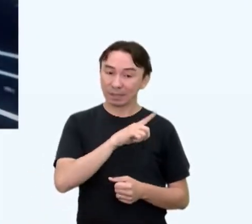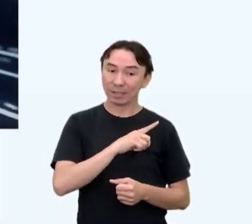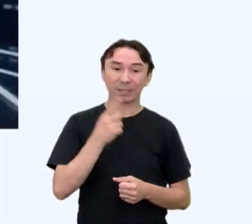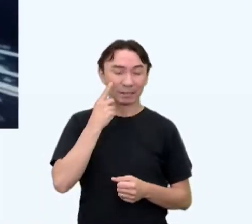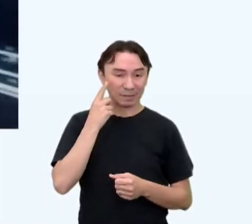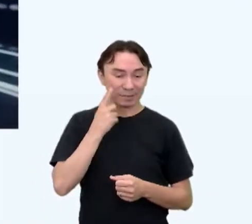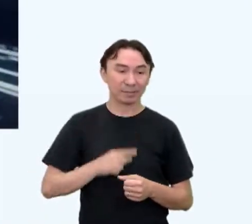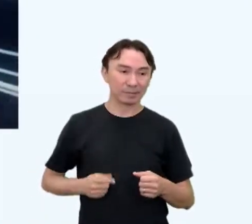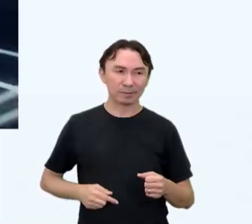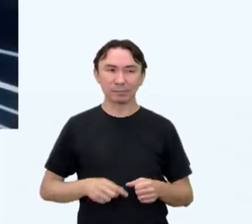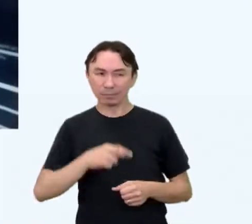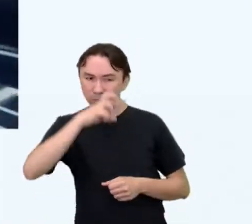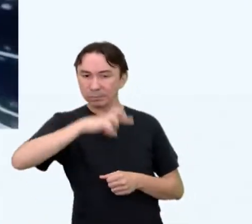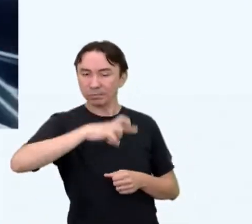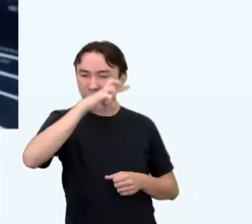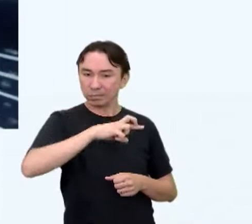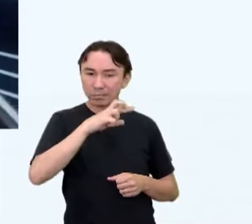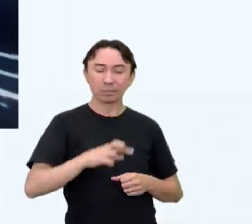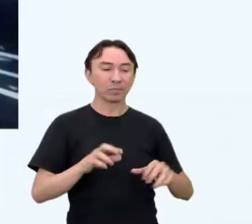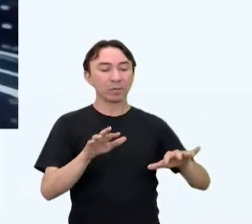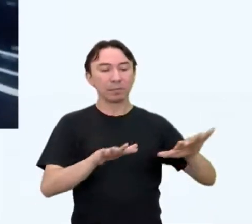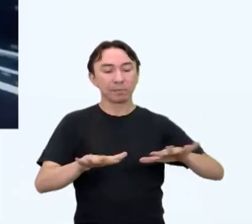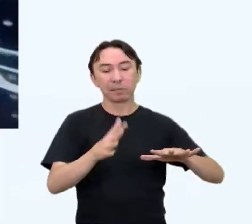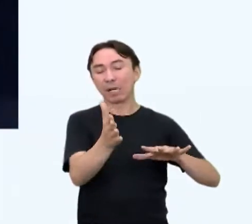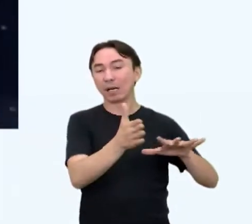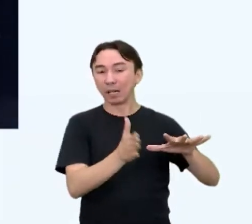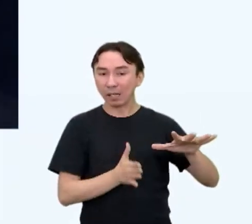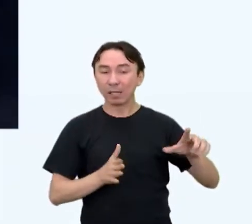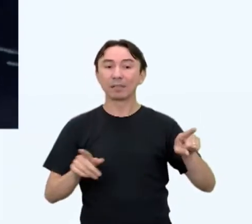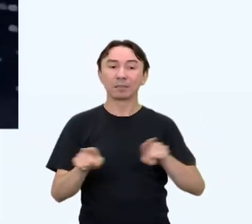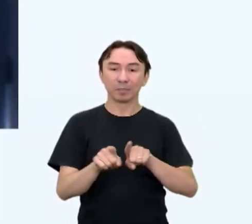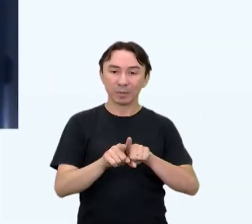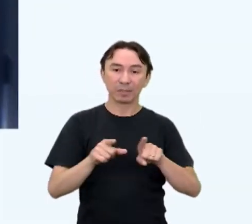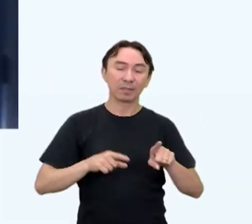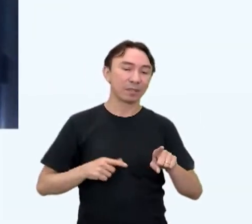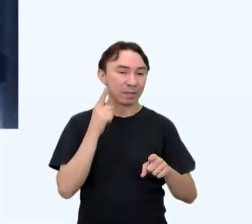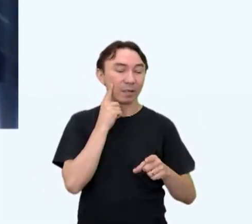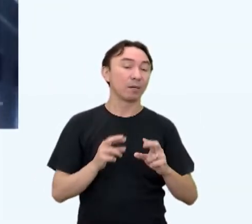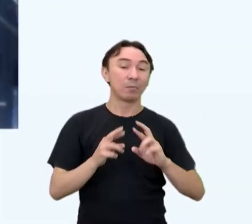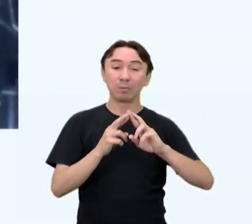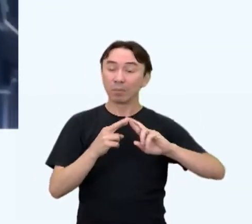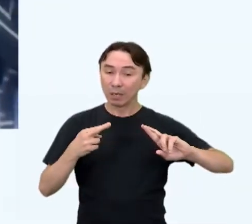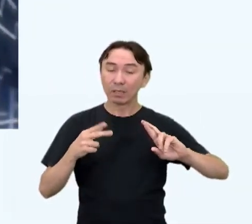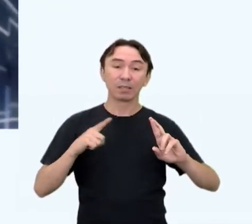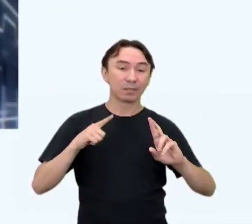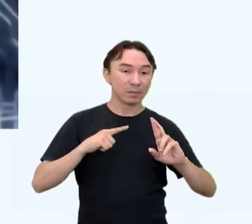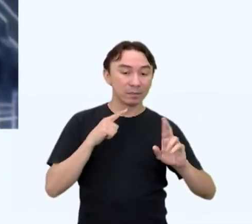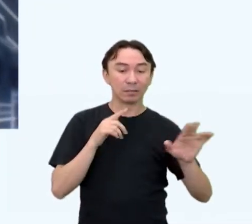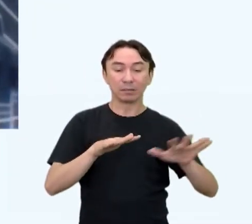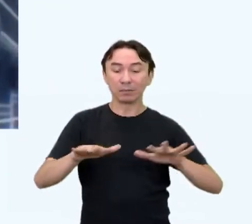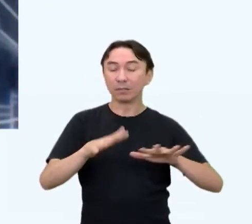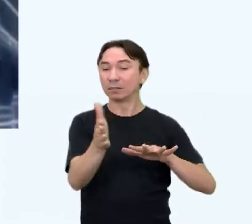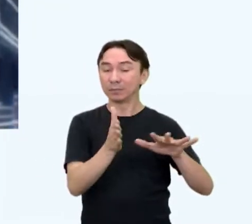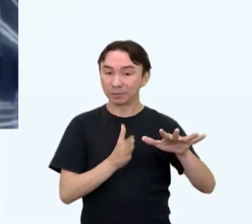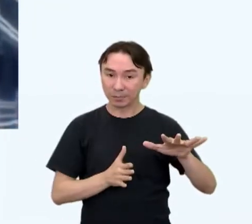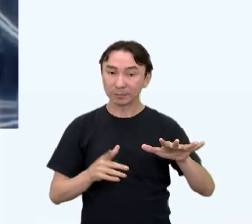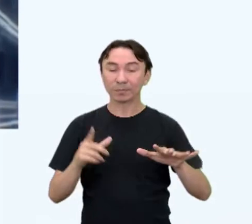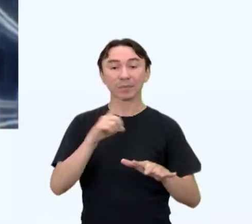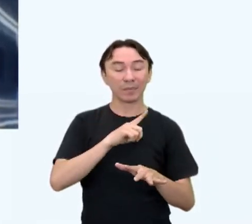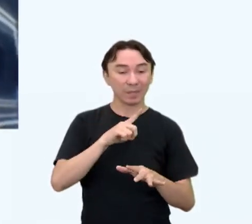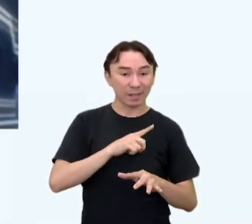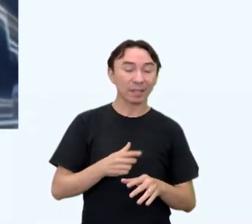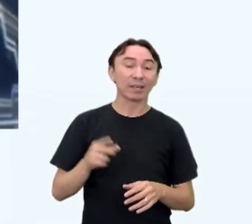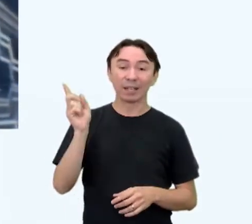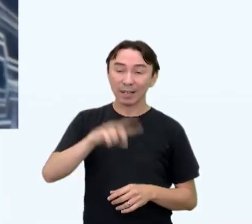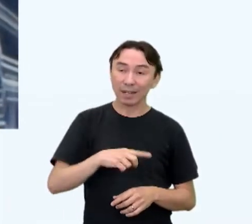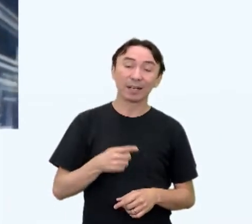de terremotos no país e também integram a rede sismográfica brasileira. A gente está falando do Observatório Sismológico da Universidade